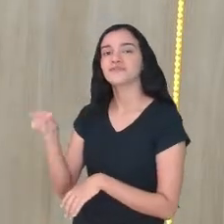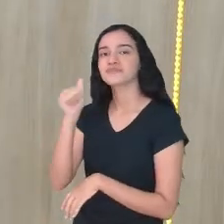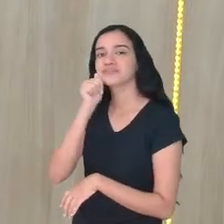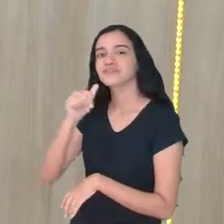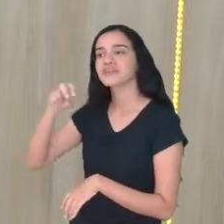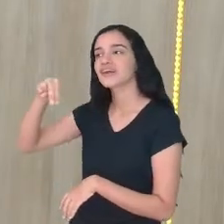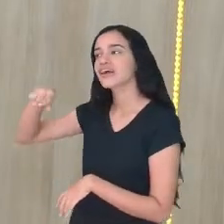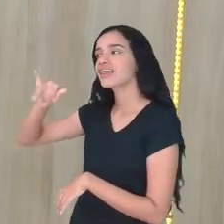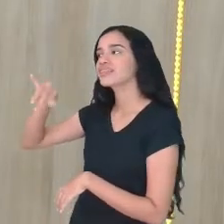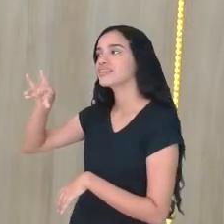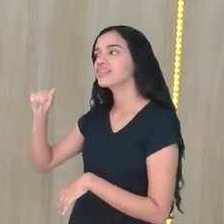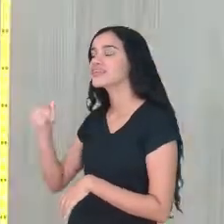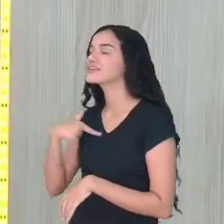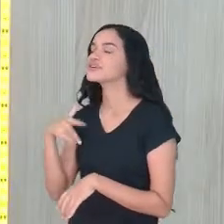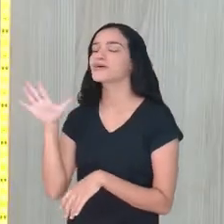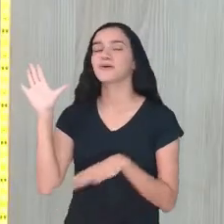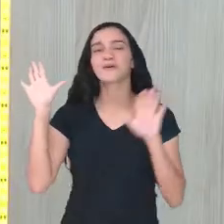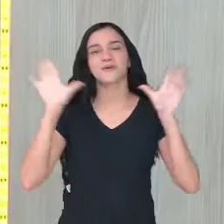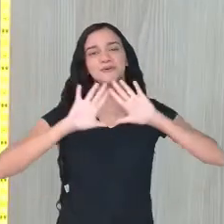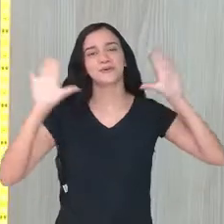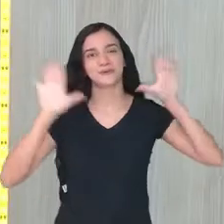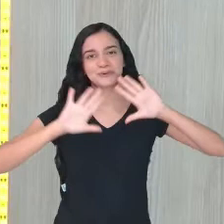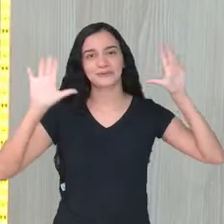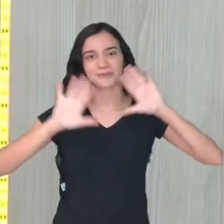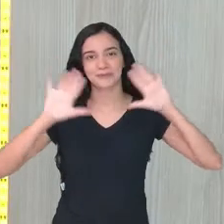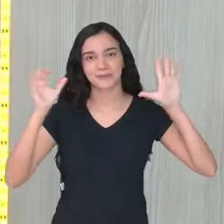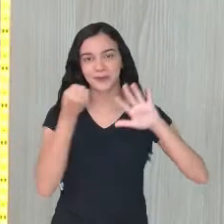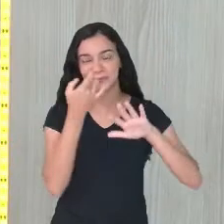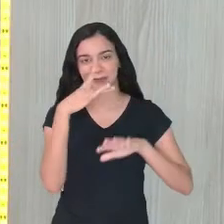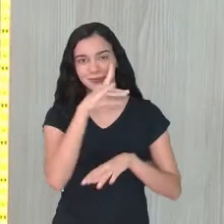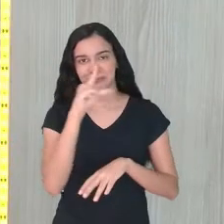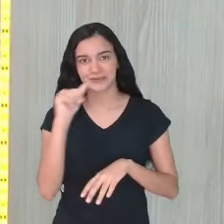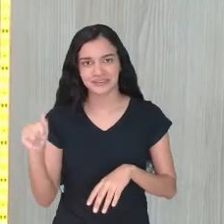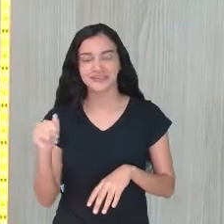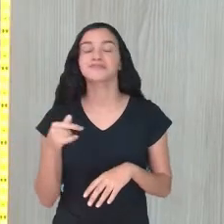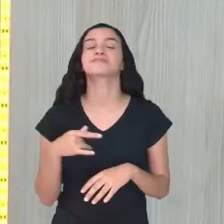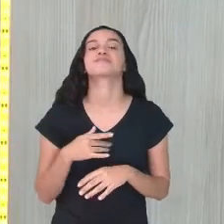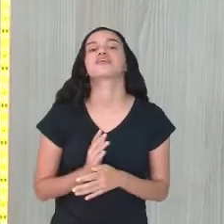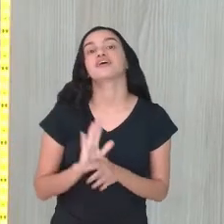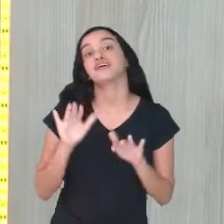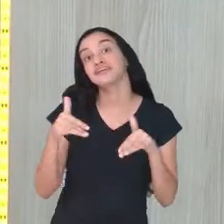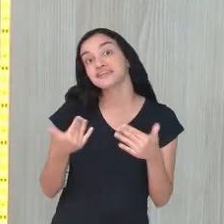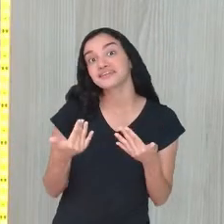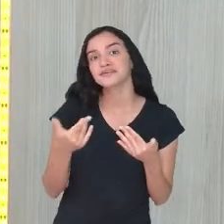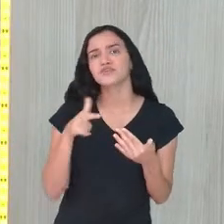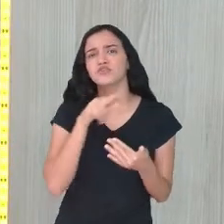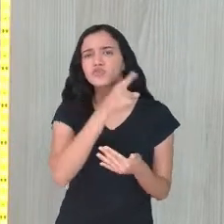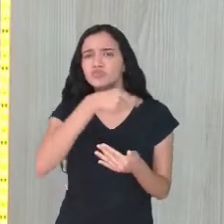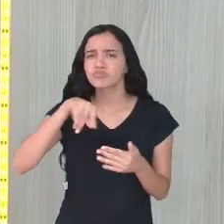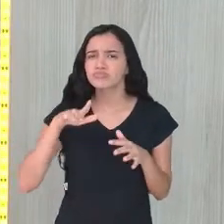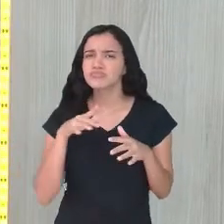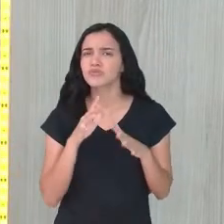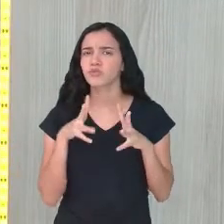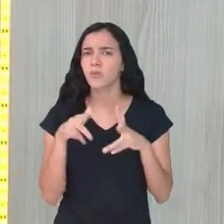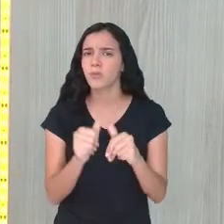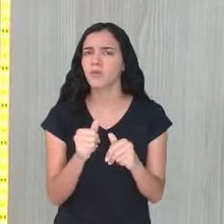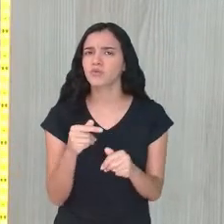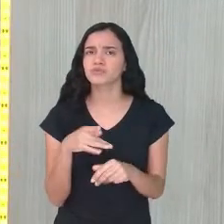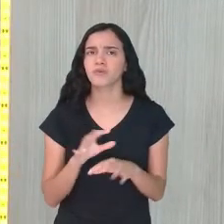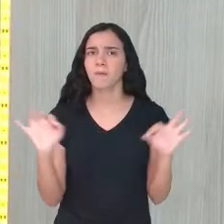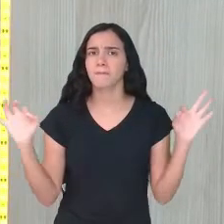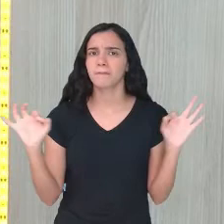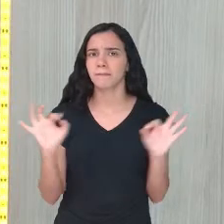acompanhando. Oi, Nádia. Olá, pessoal. Bom dia. E aí, todo mundo preparado para essa